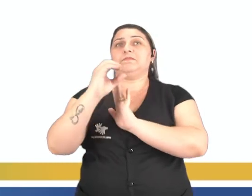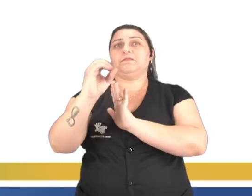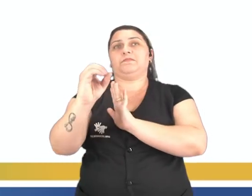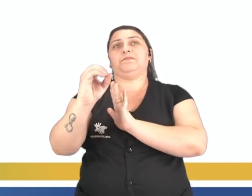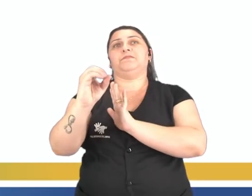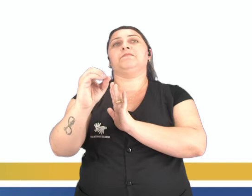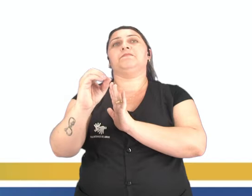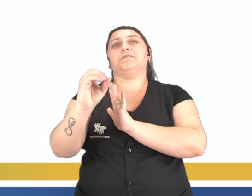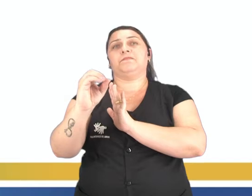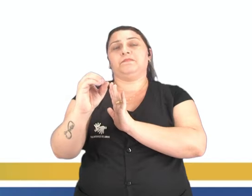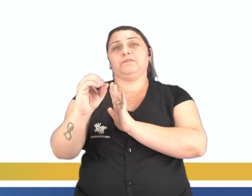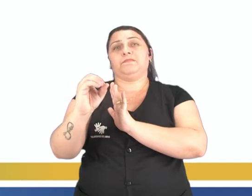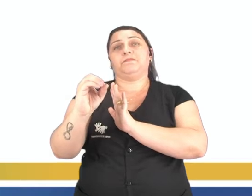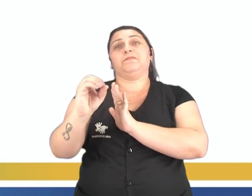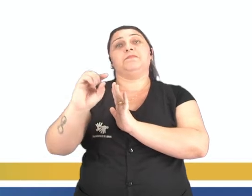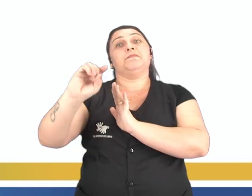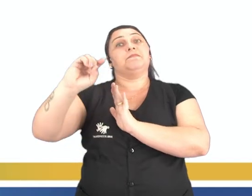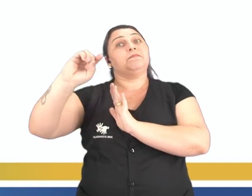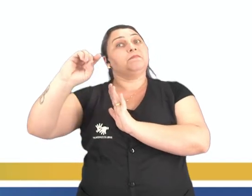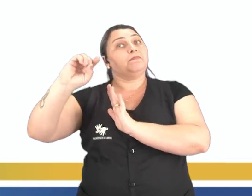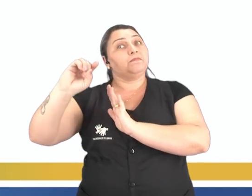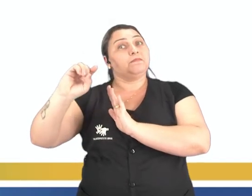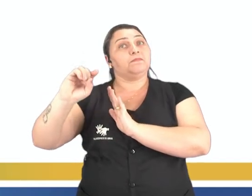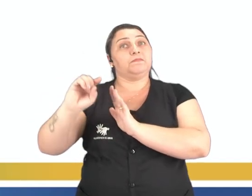zero ao lado do 216, que fica